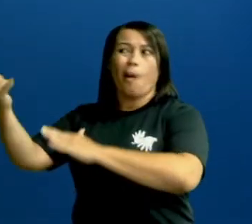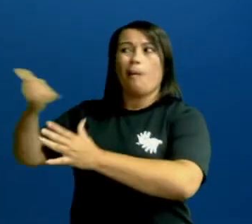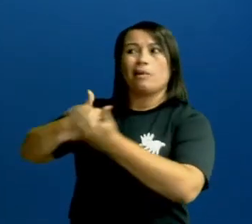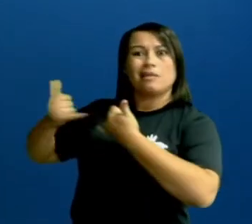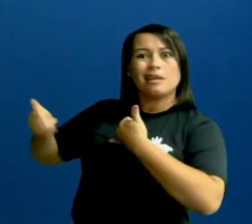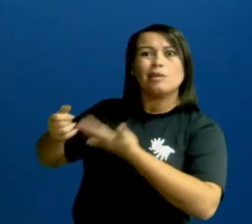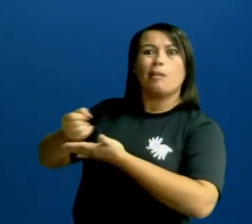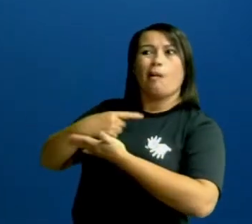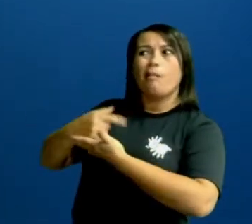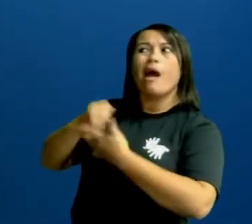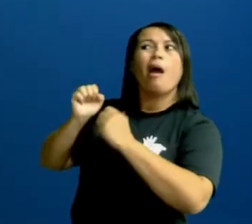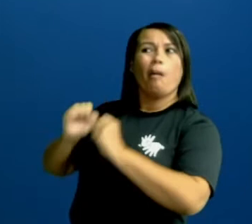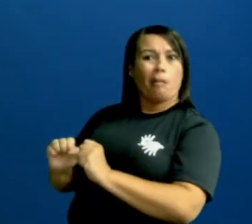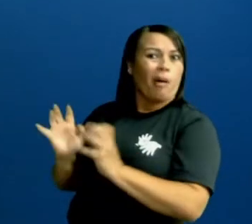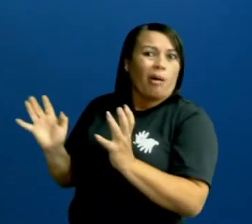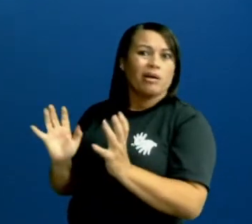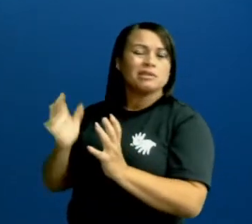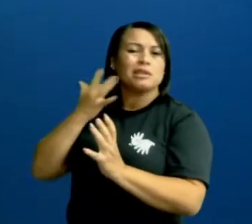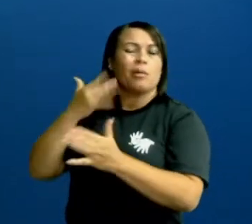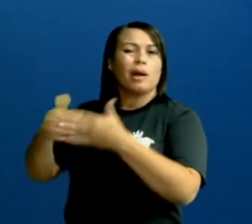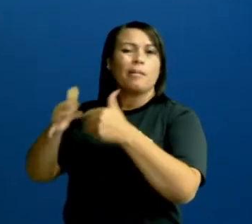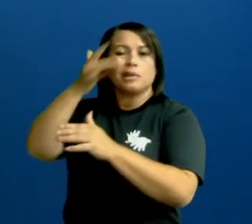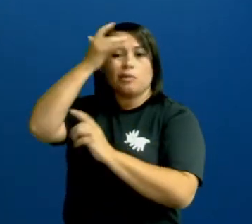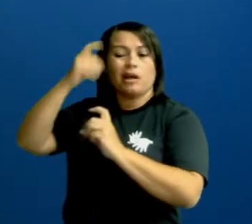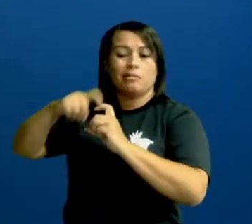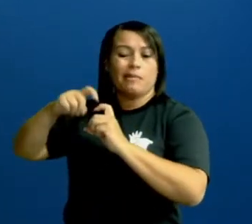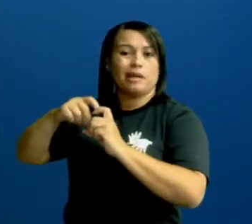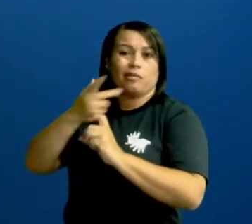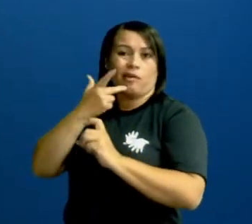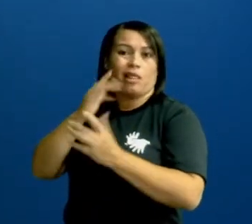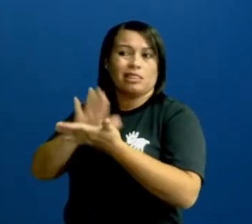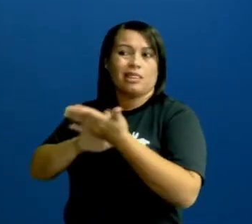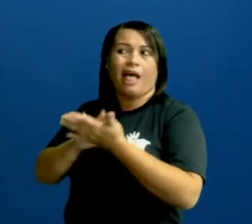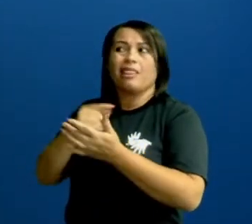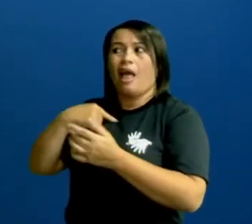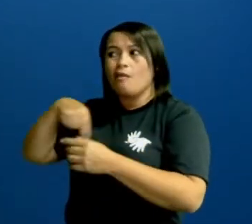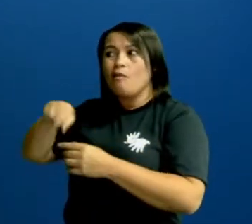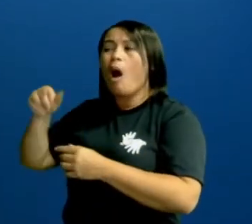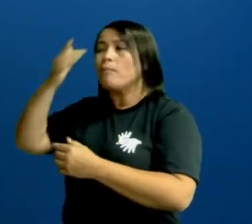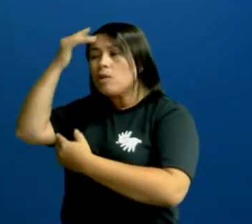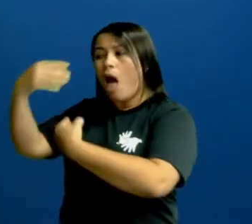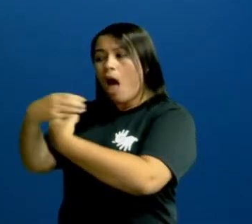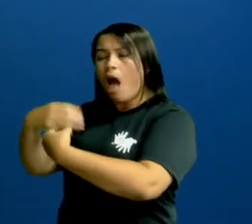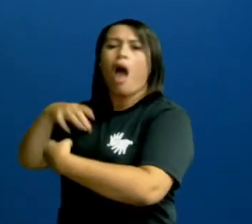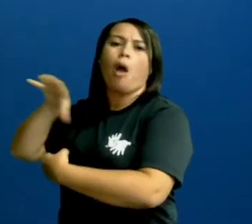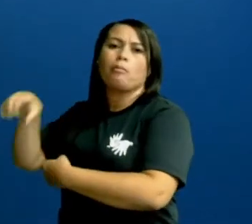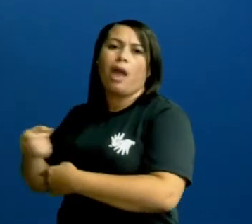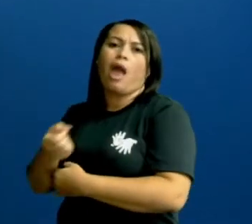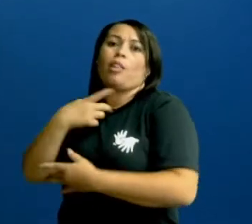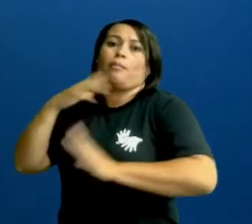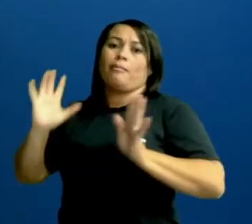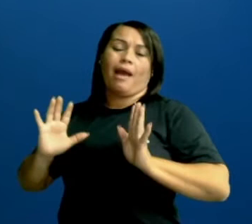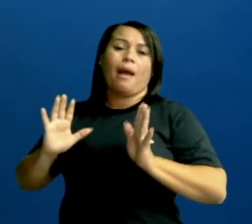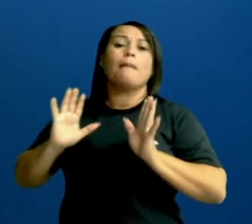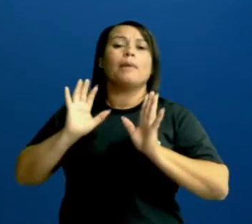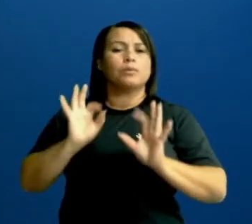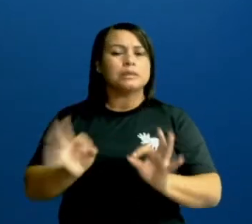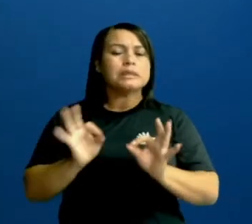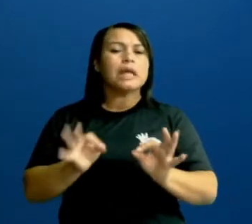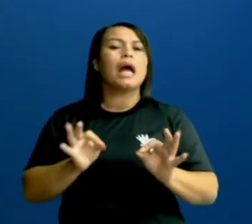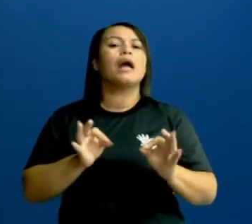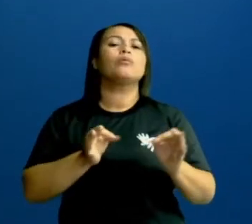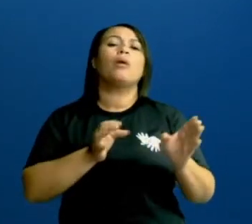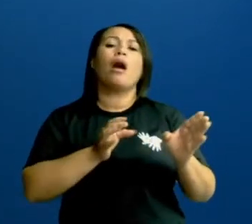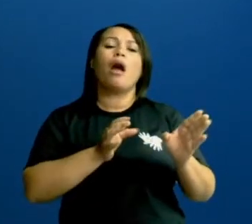avó falou, qualquer pessoa que não seja médico falou, a gente vai lá e segue a orientação dele, mas não procura uma orientação médica